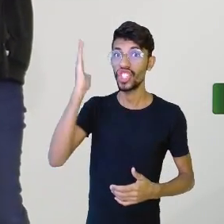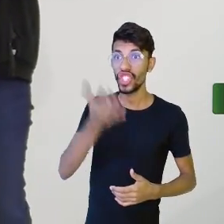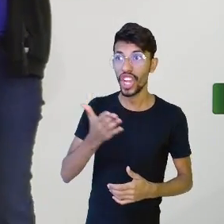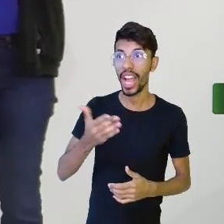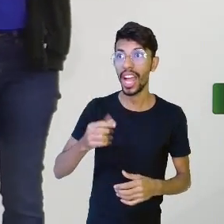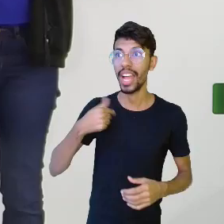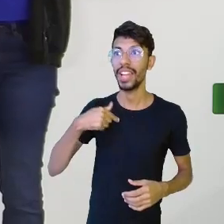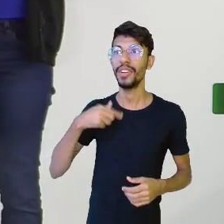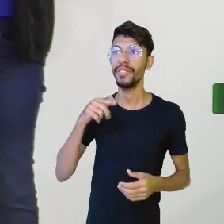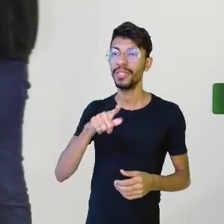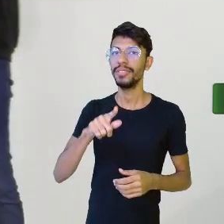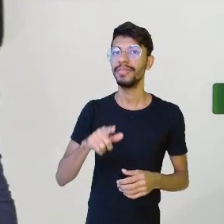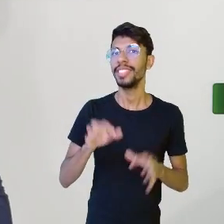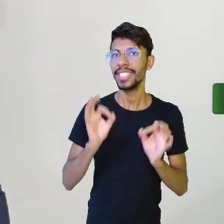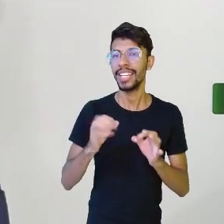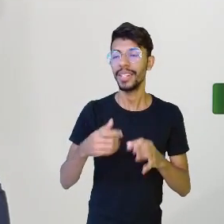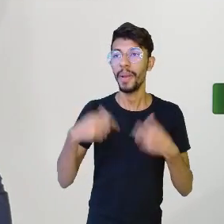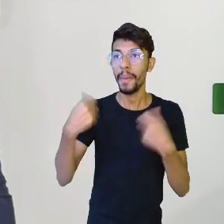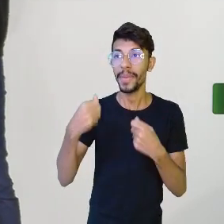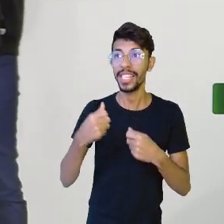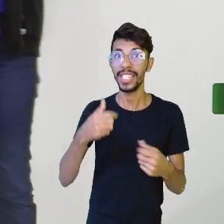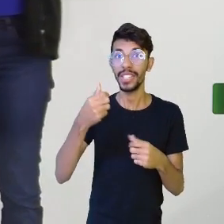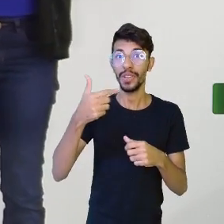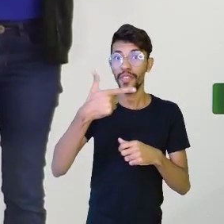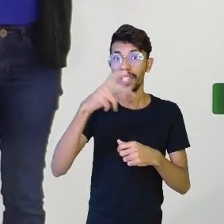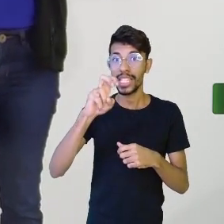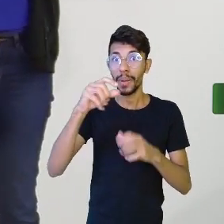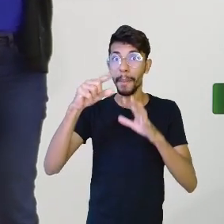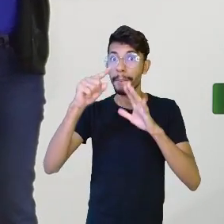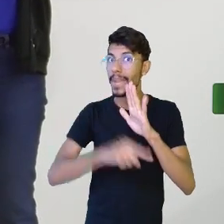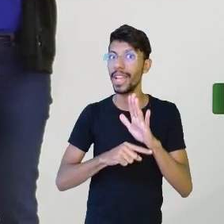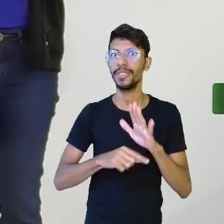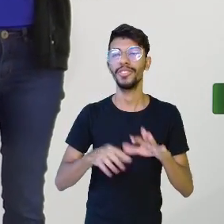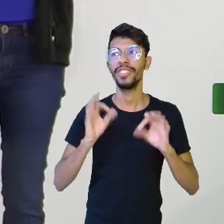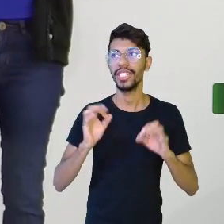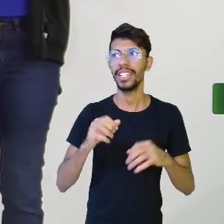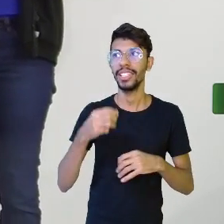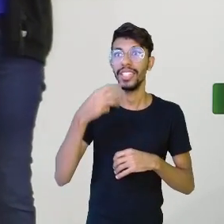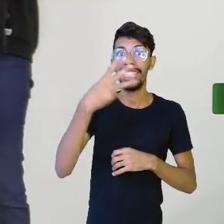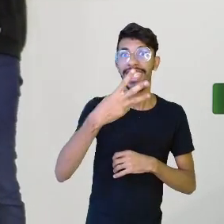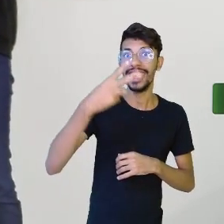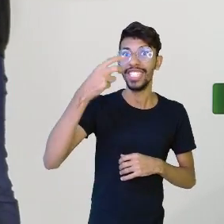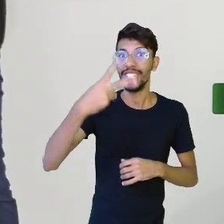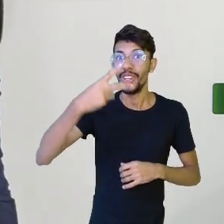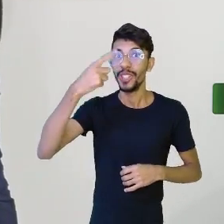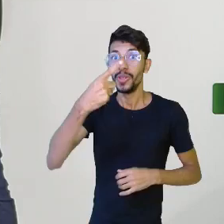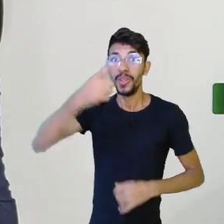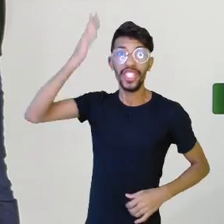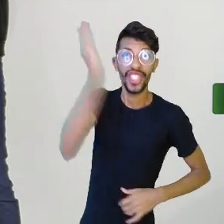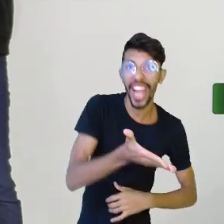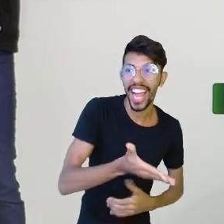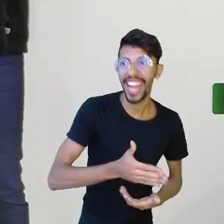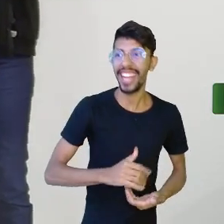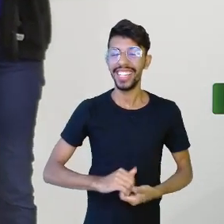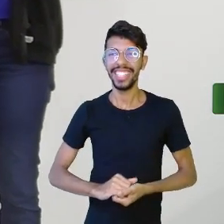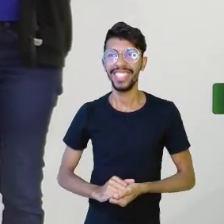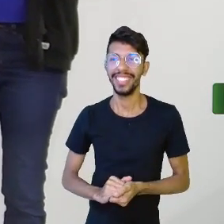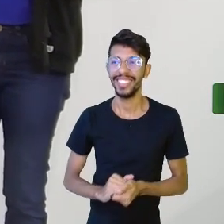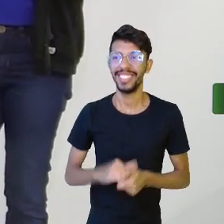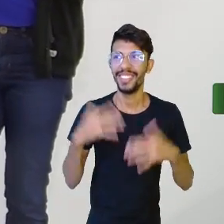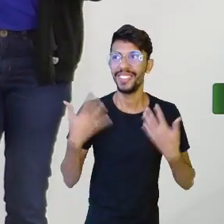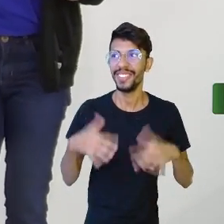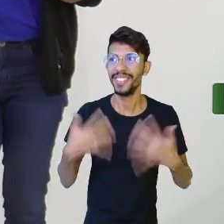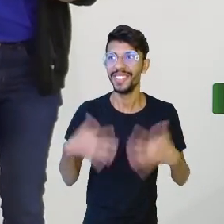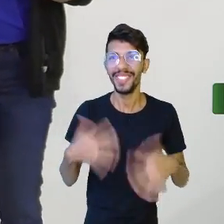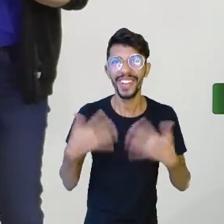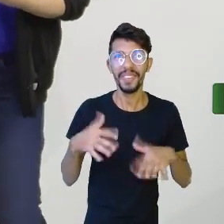eu tenho que bater esse recorde aí de Sandra, tá? 25, vamos lá? 3, 2, 1, foi! Vamos lá, ela tá